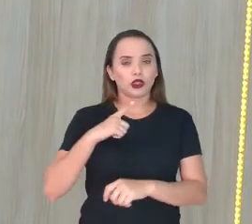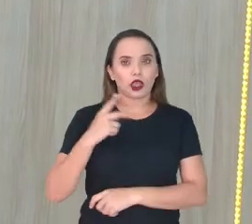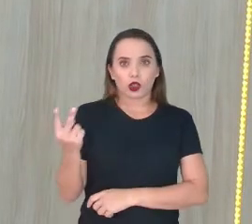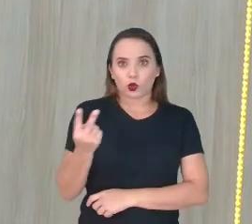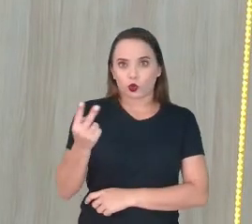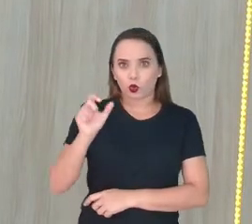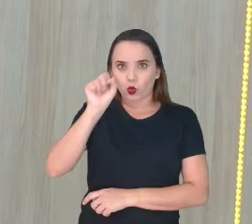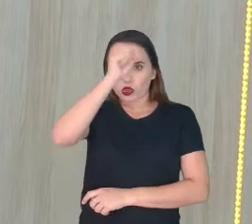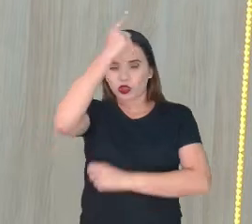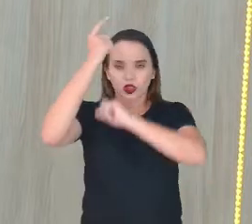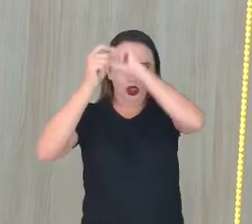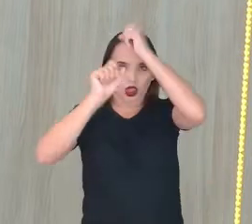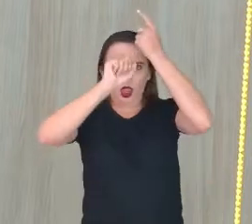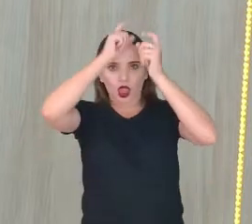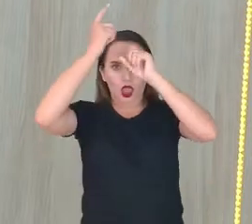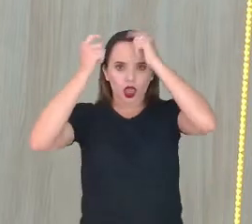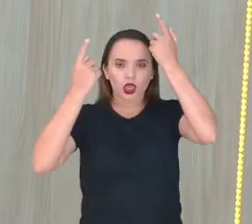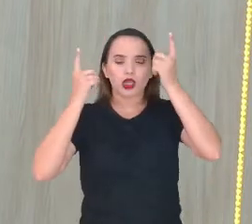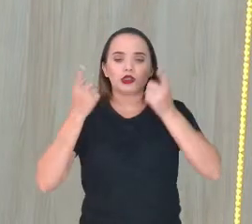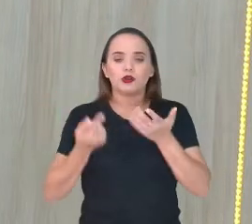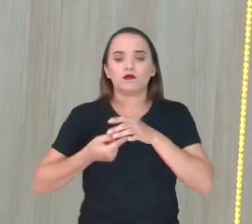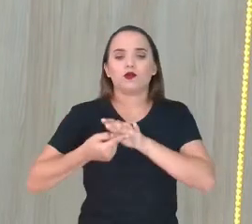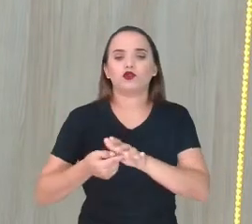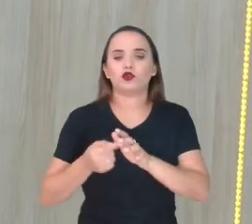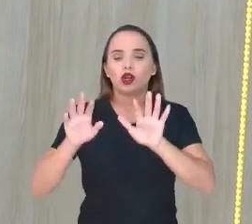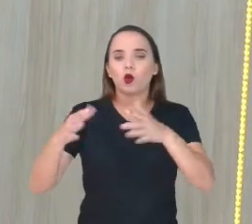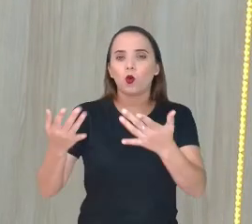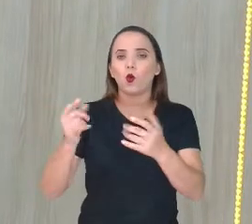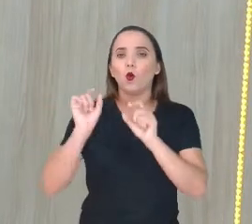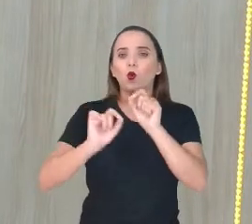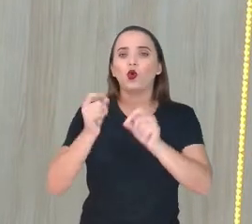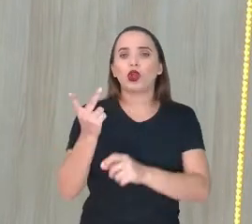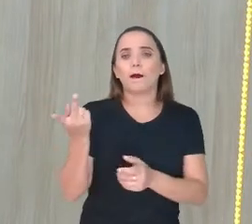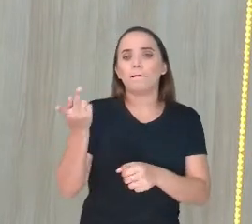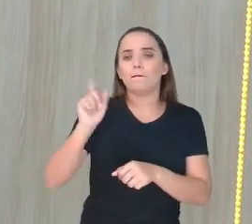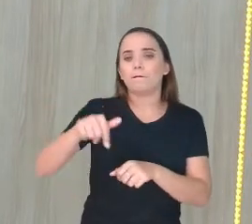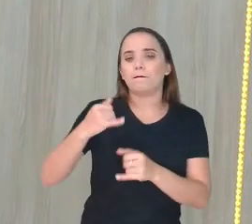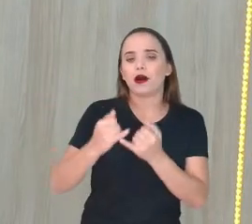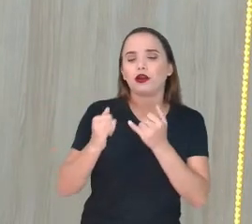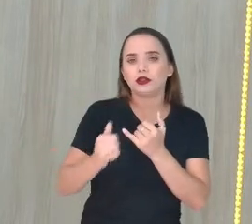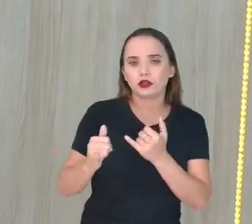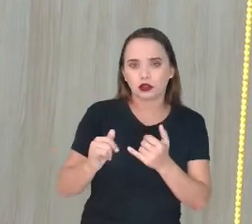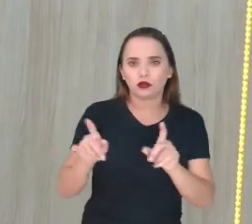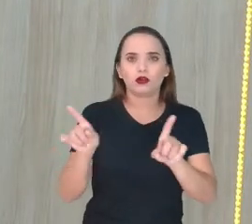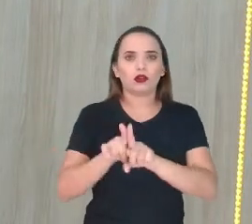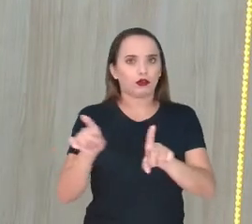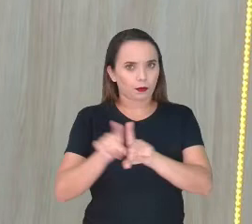e ressaltar as semelhanças e diferenças entre elas. É também um método argumentativo.